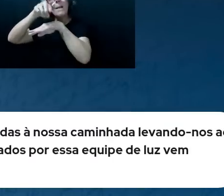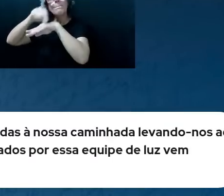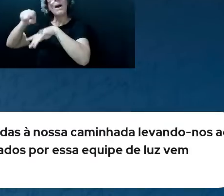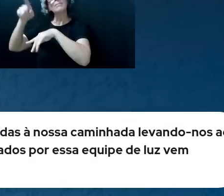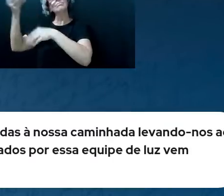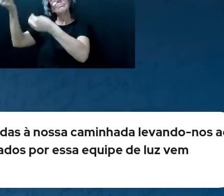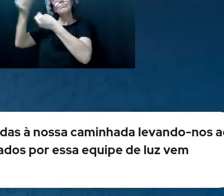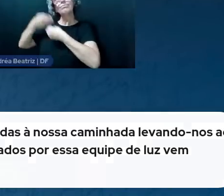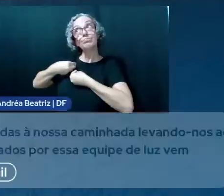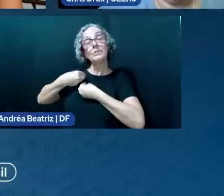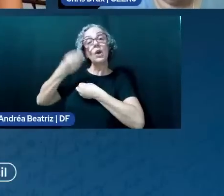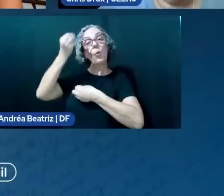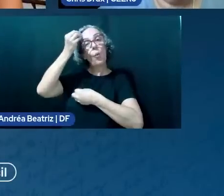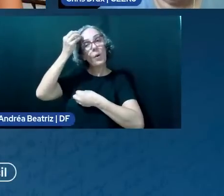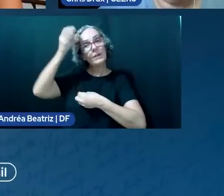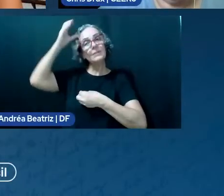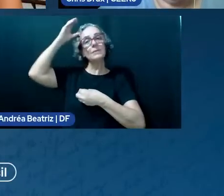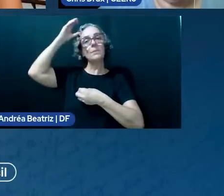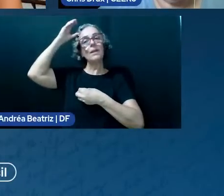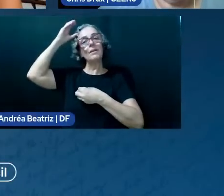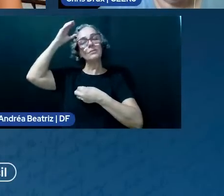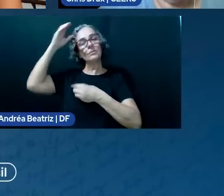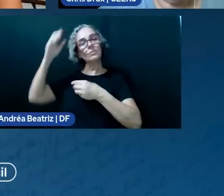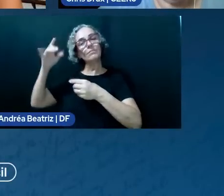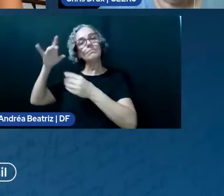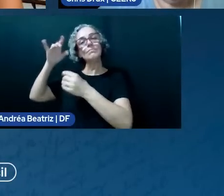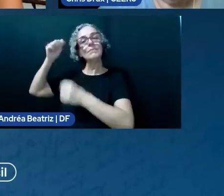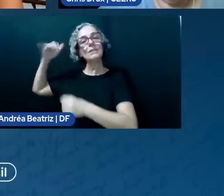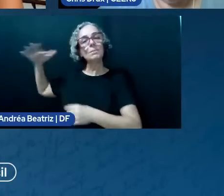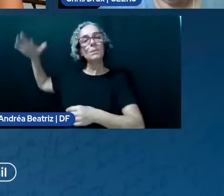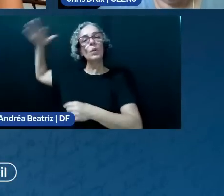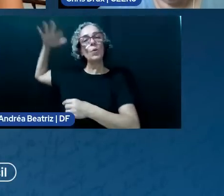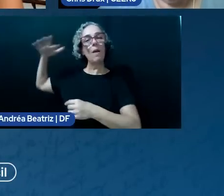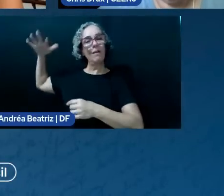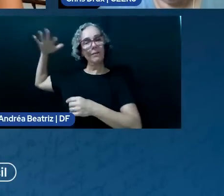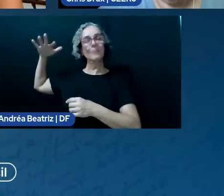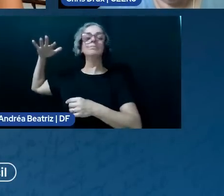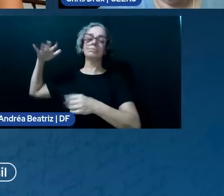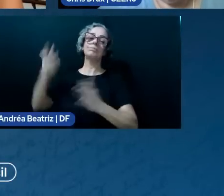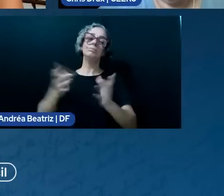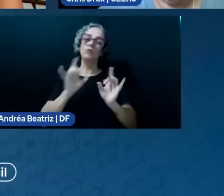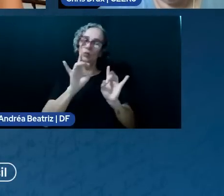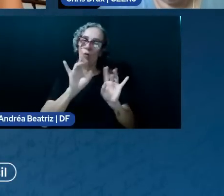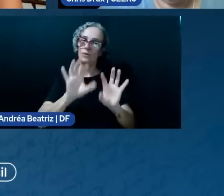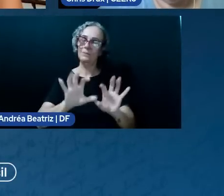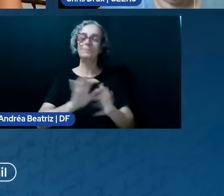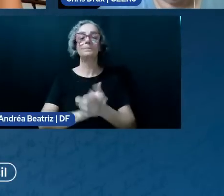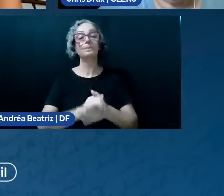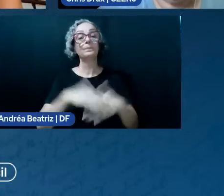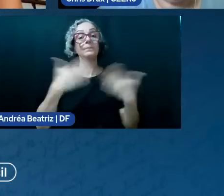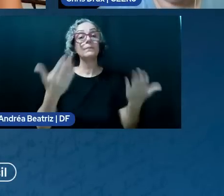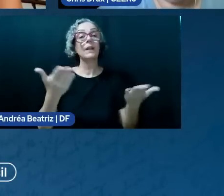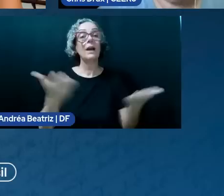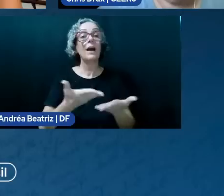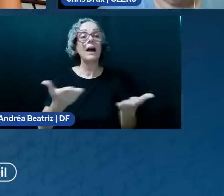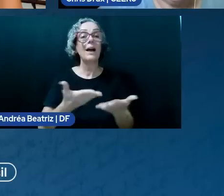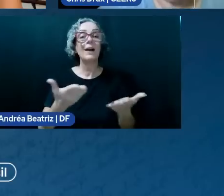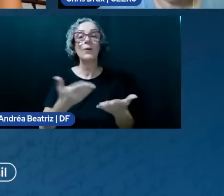recebemos da espiritualidade maior. É uma satisfação imensa. E Marlene Viegas, a Cris, viu a sua mensagem,